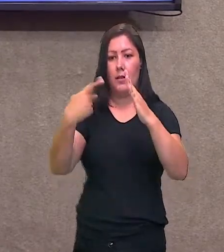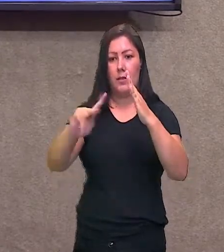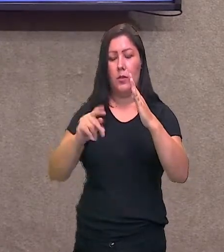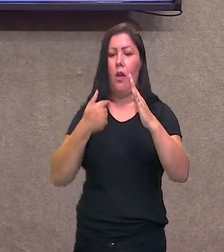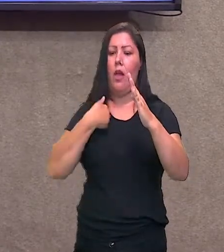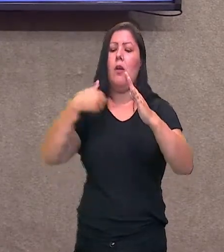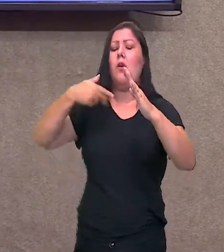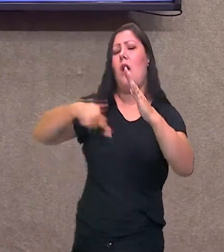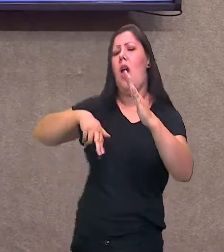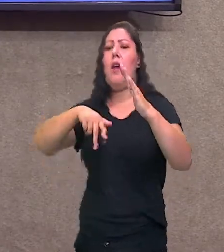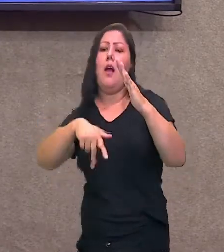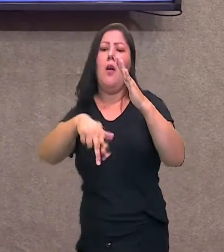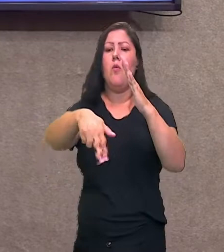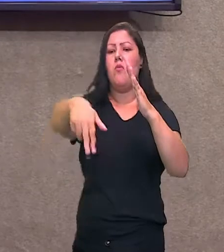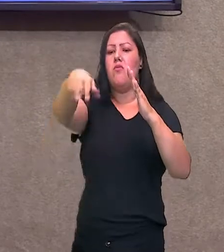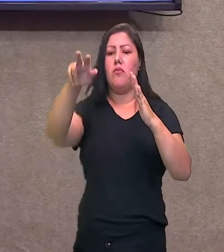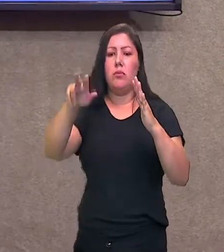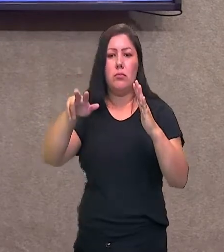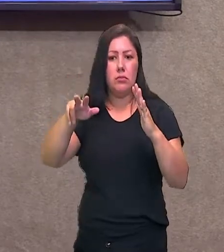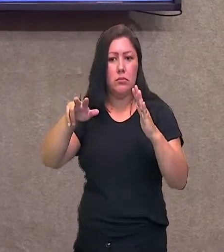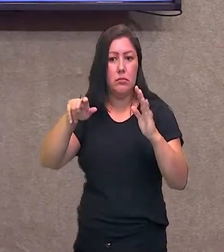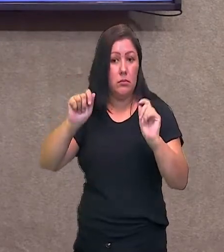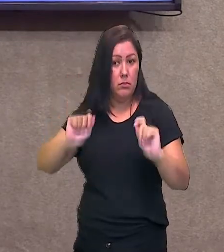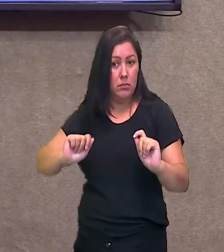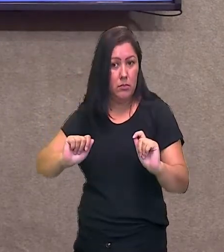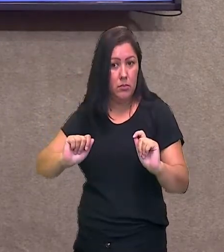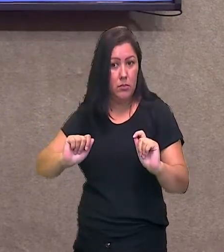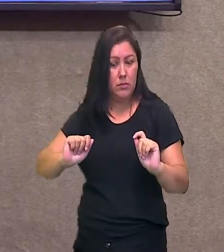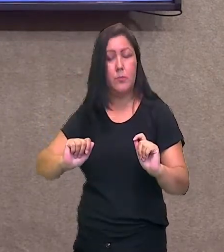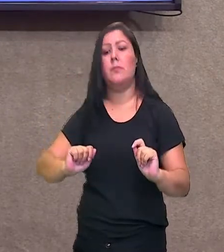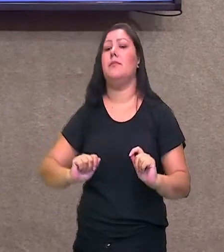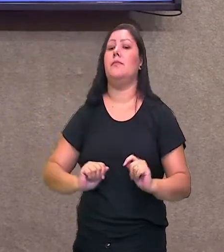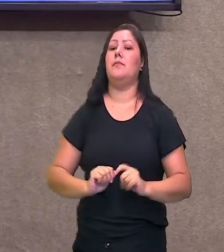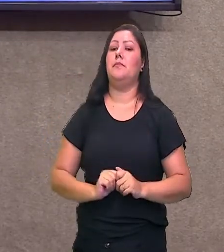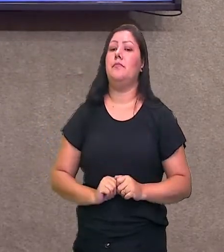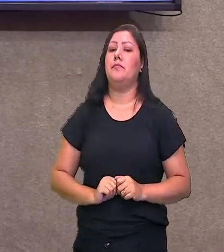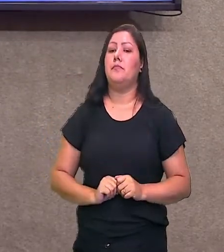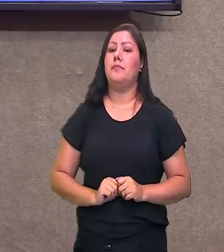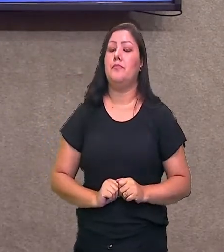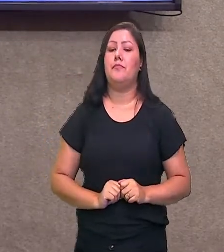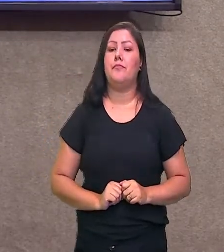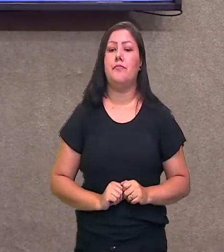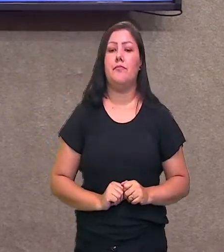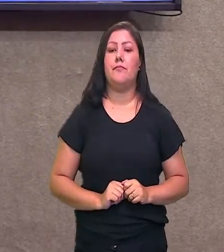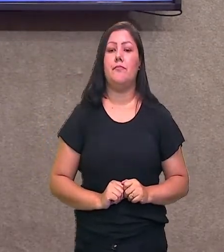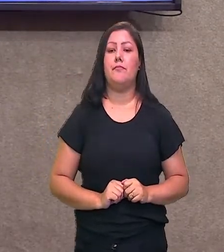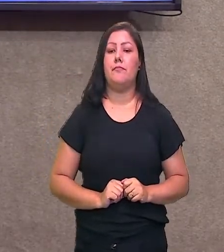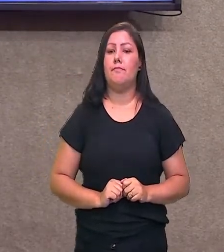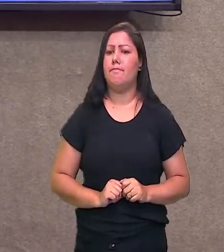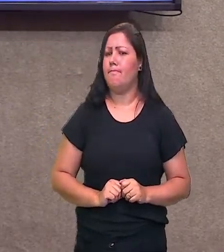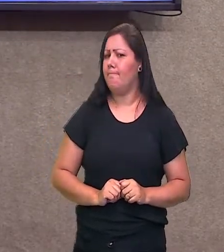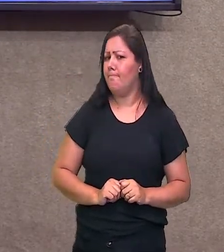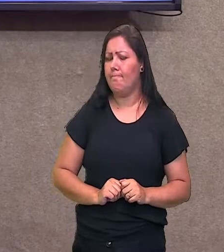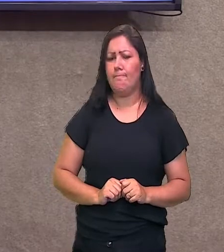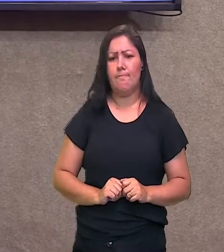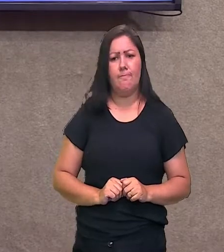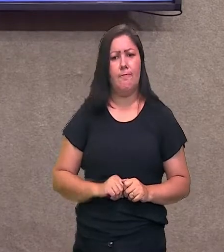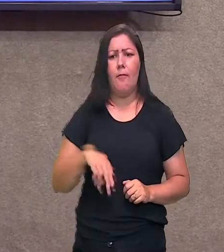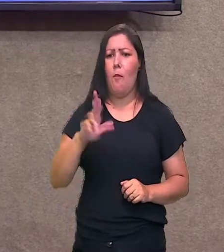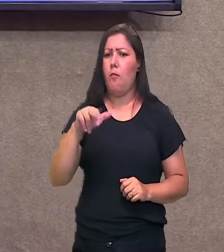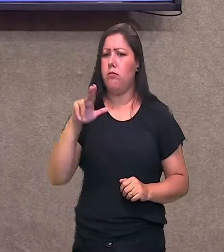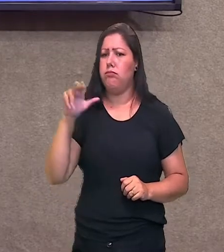entrando na sua casa? Posso chegar e já adentrar? De jeito